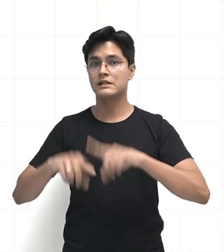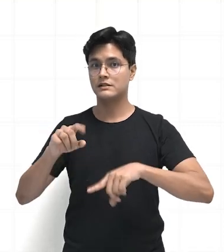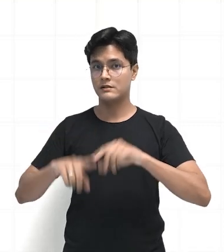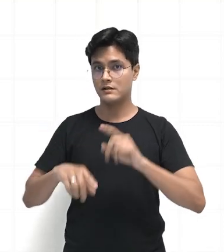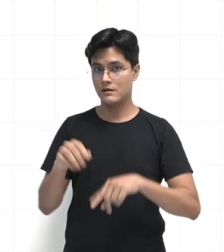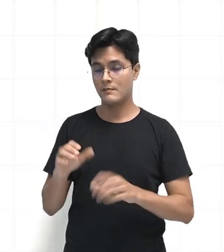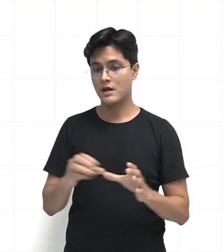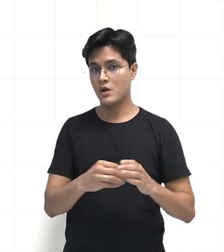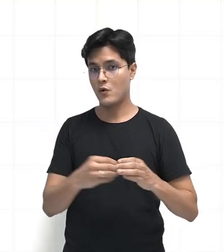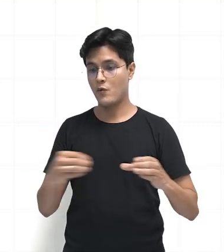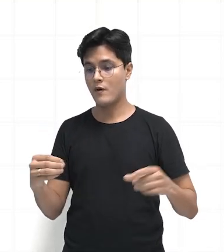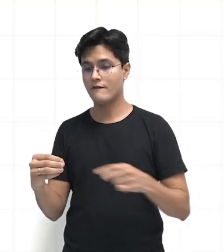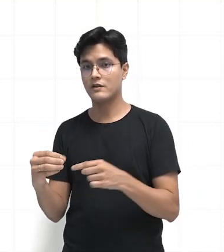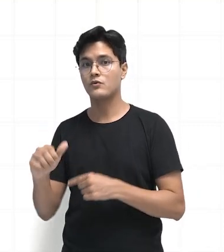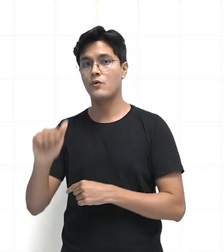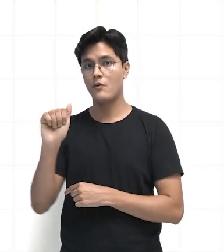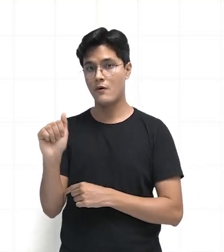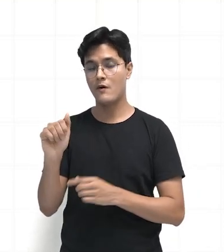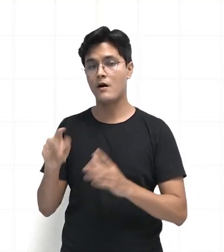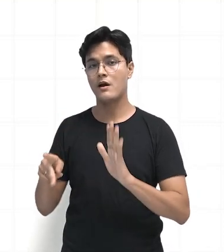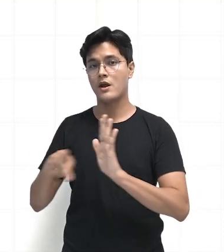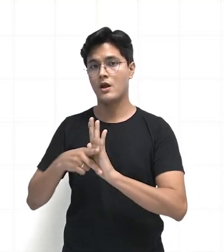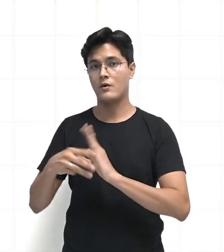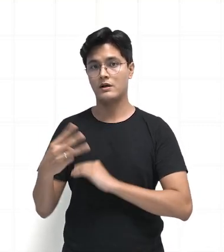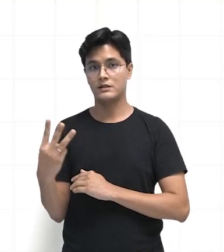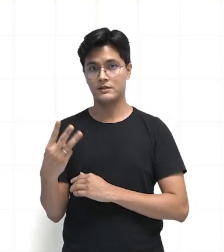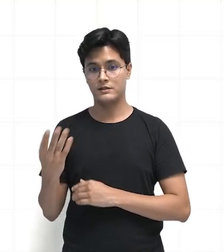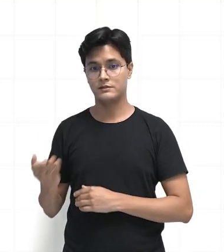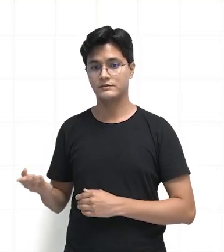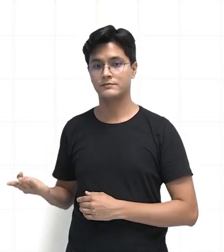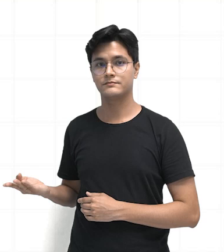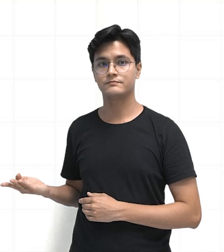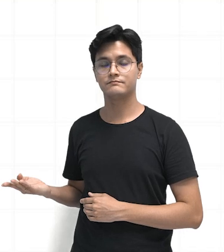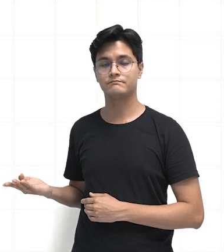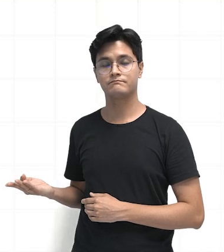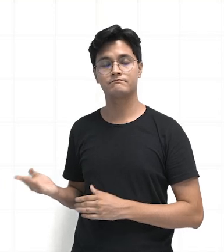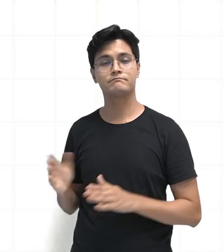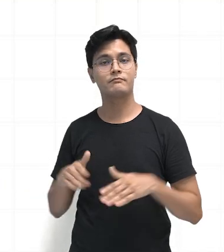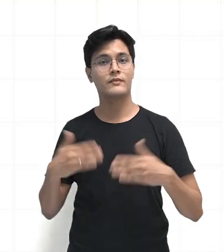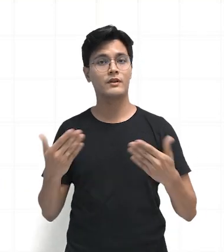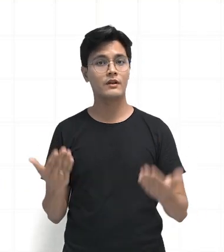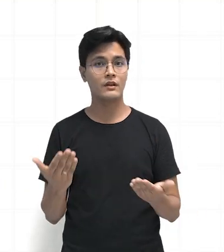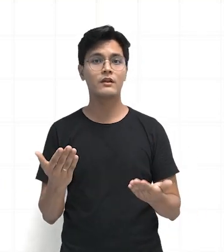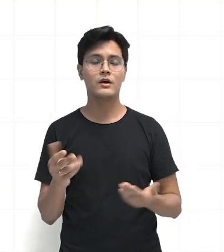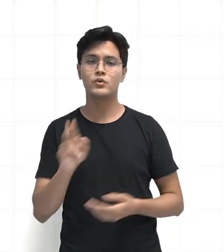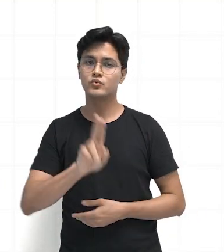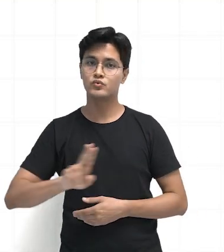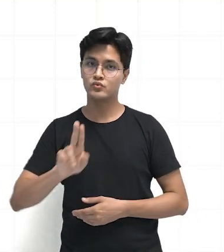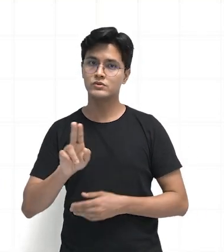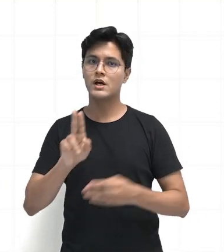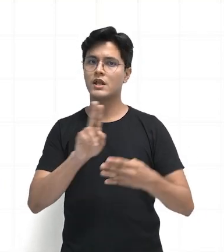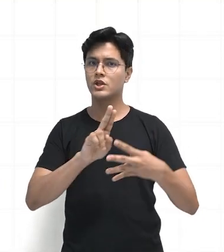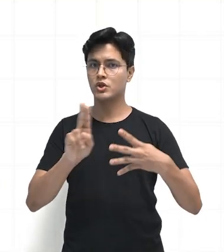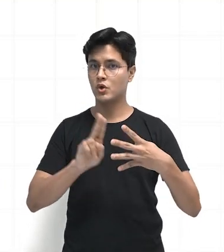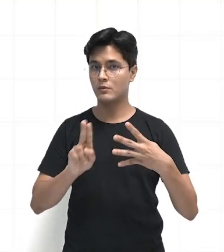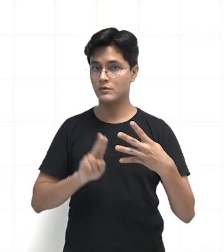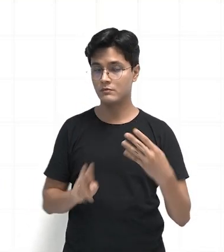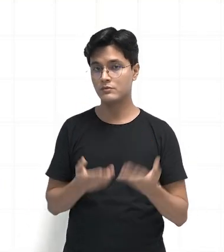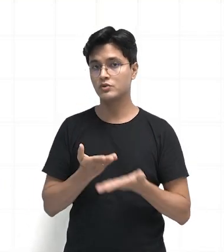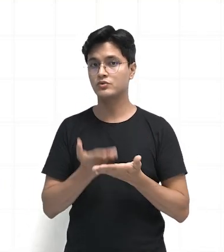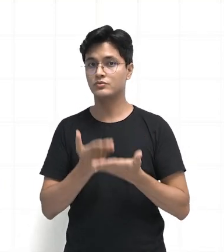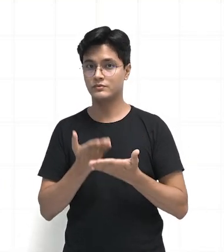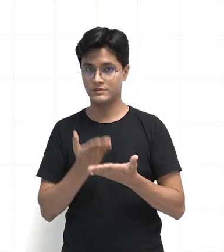é igual a 3, ok? Então, nós vamos utilizar aí essas nomenclaturas para o estudo, então,